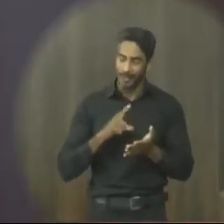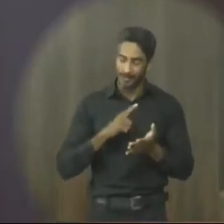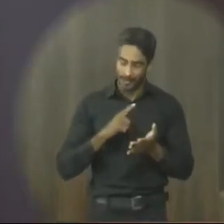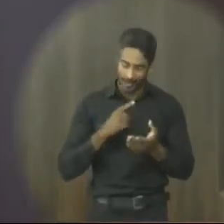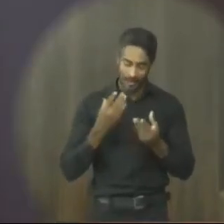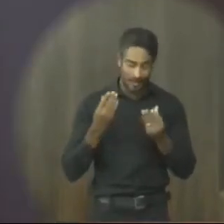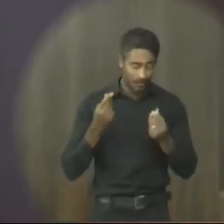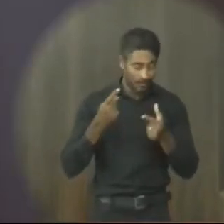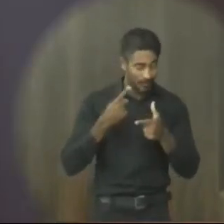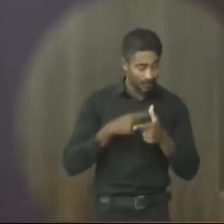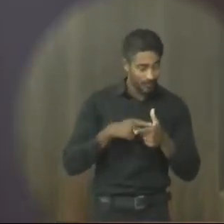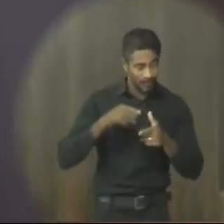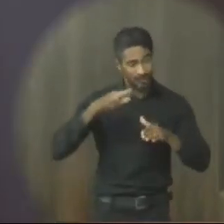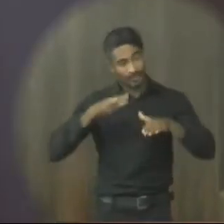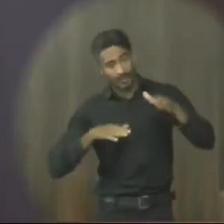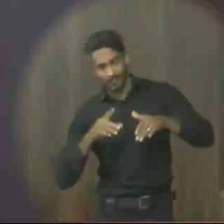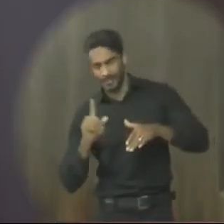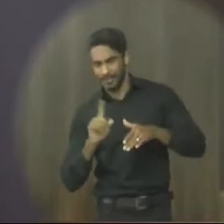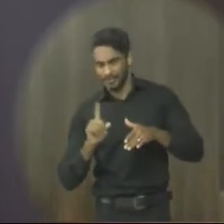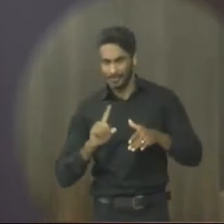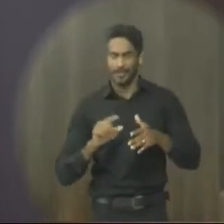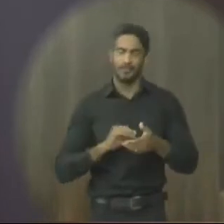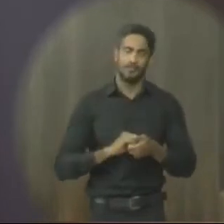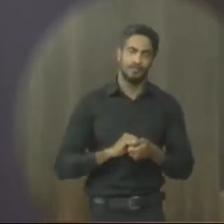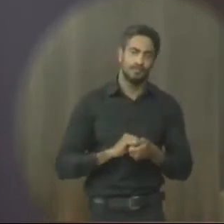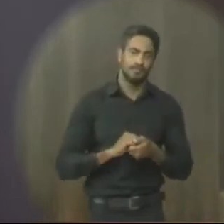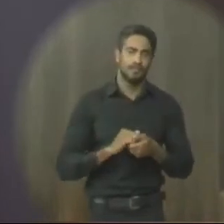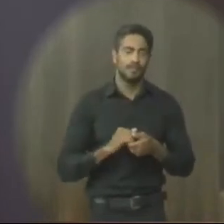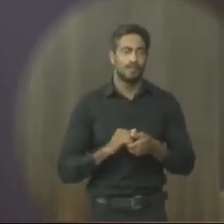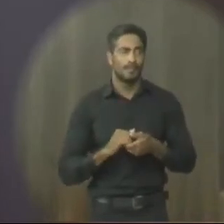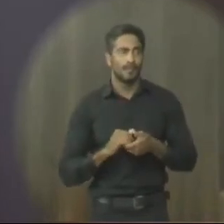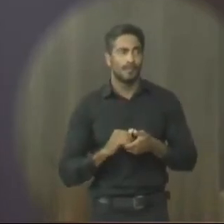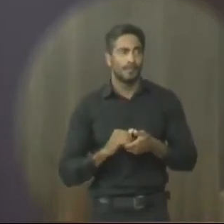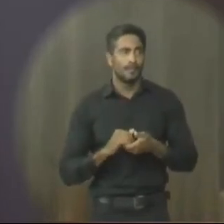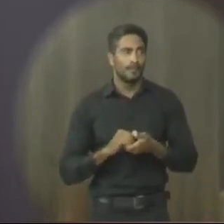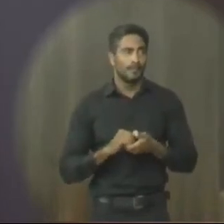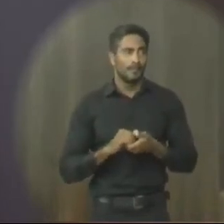E talvez não, a gente não consegue atender todos os pedidos.